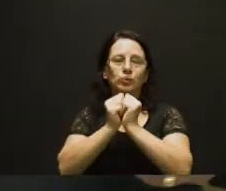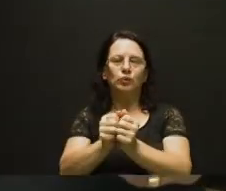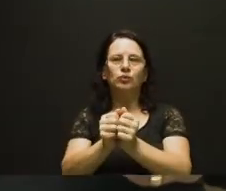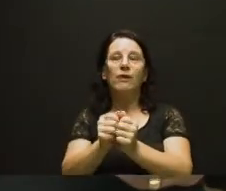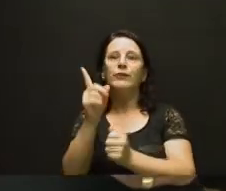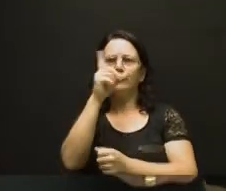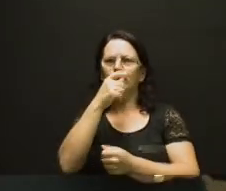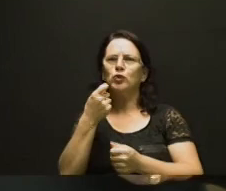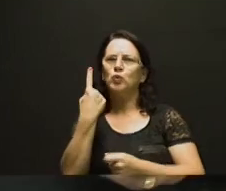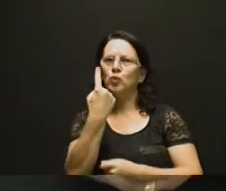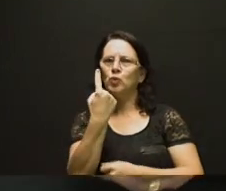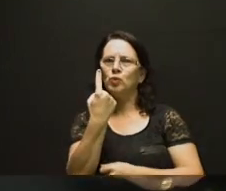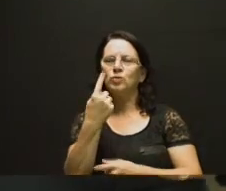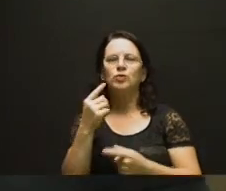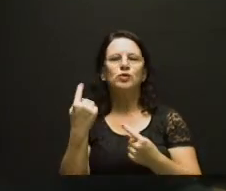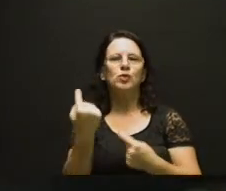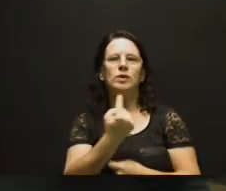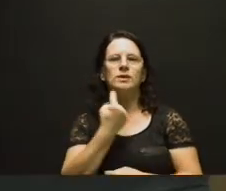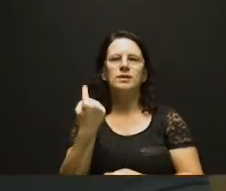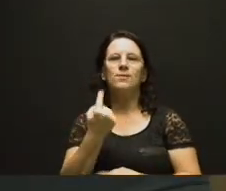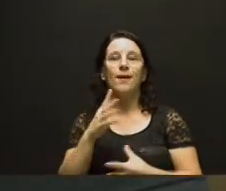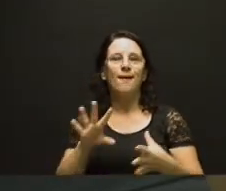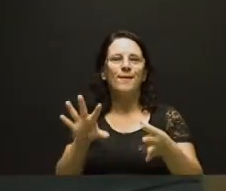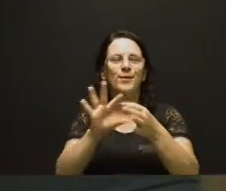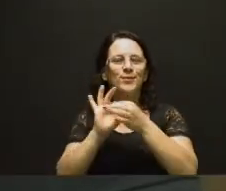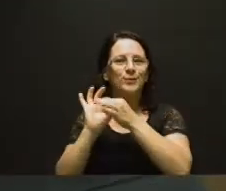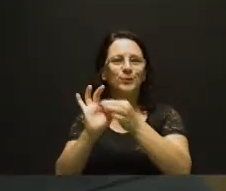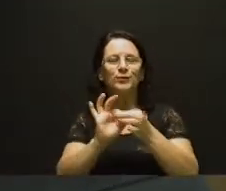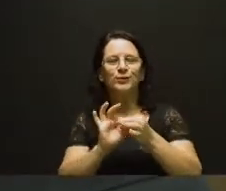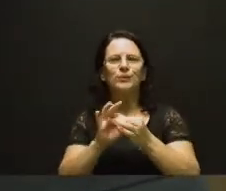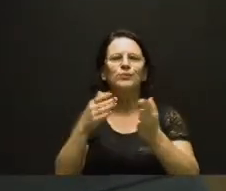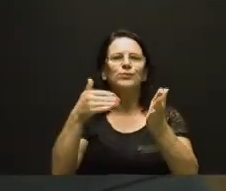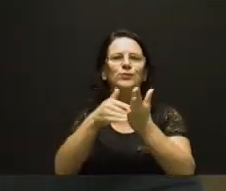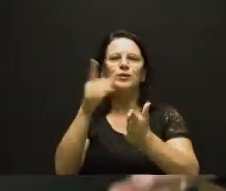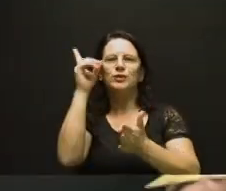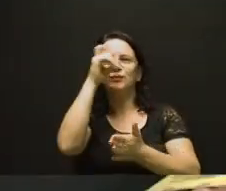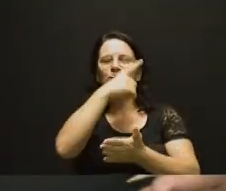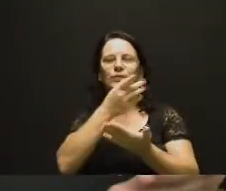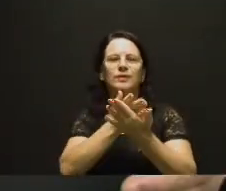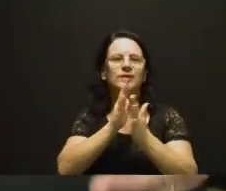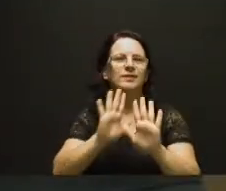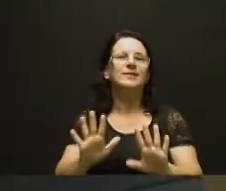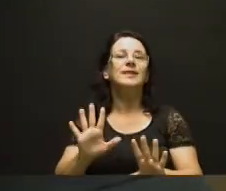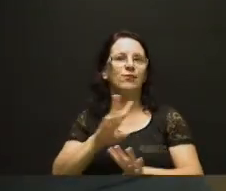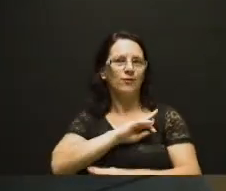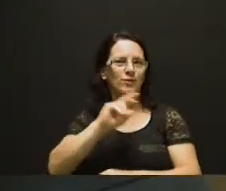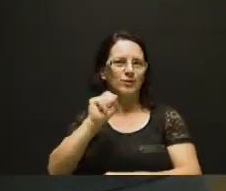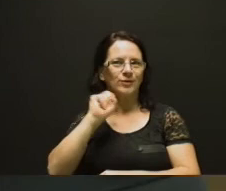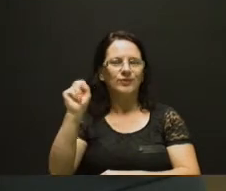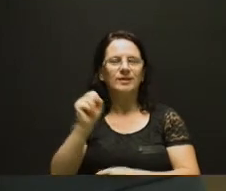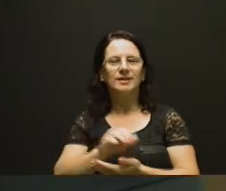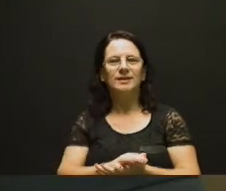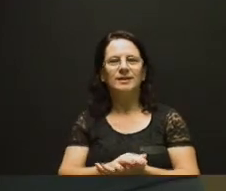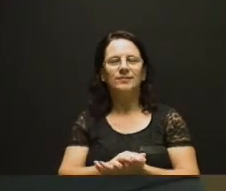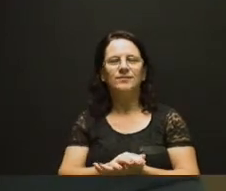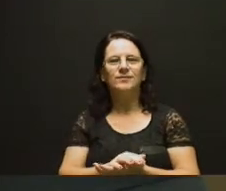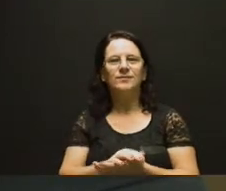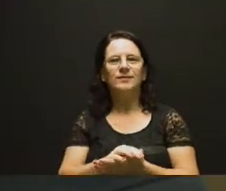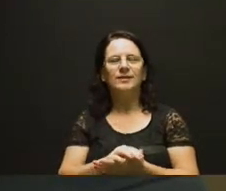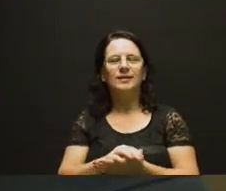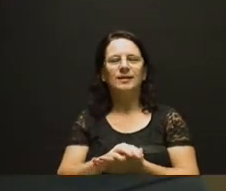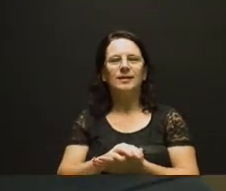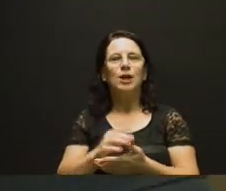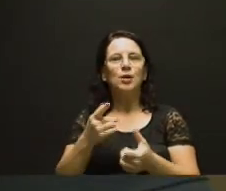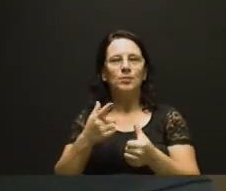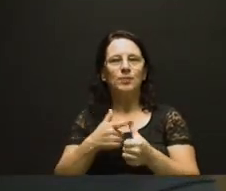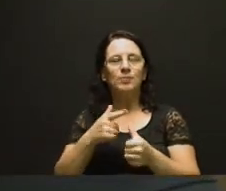você lutar sozinho mas quando nós nos unirmos essas barreiras elas ficam mais fácil de ser vencido então a minha fala que eu deixo aqui é